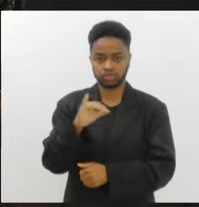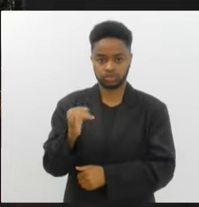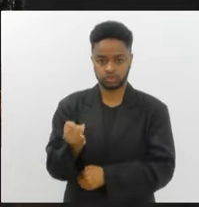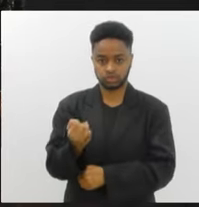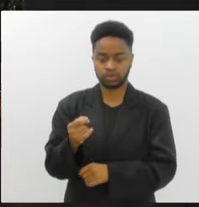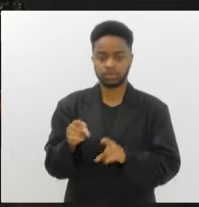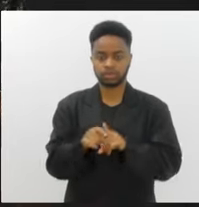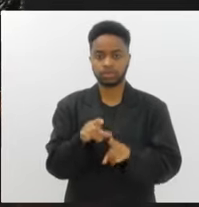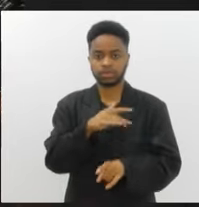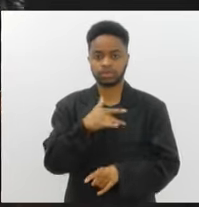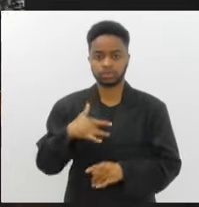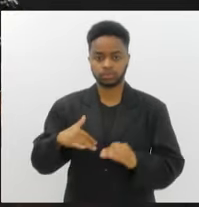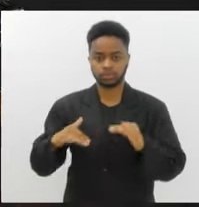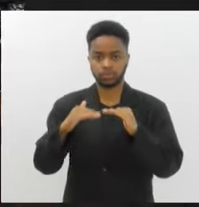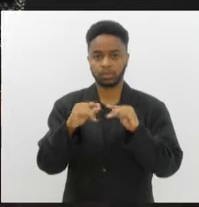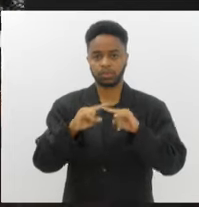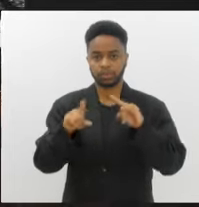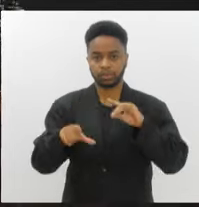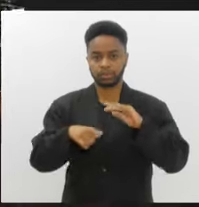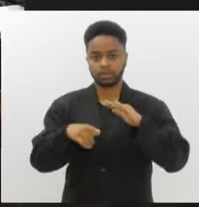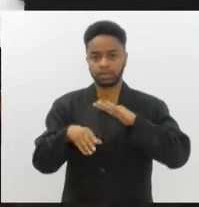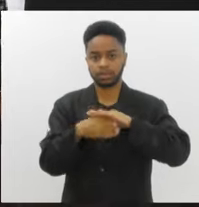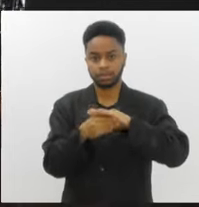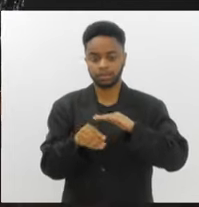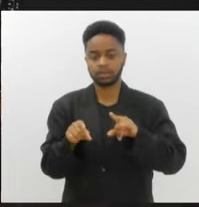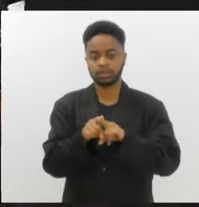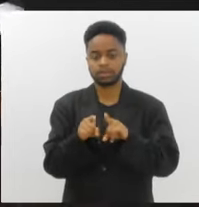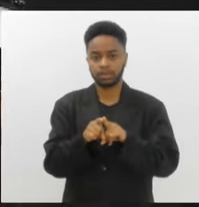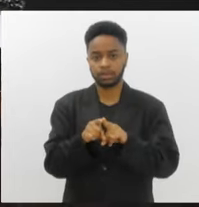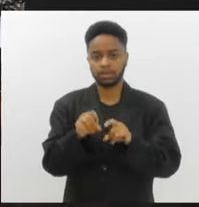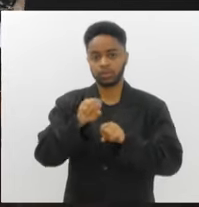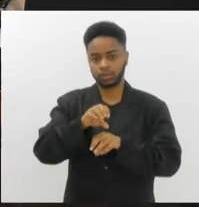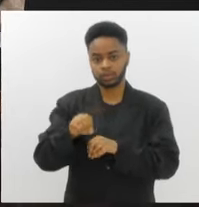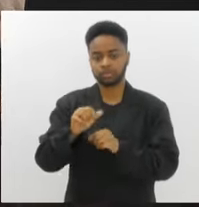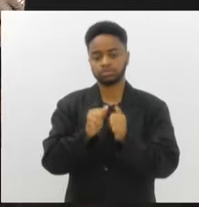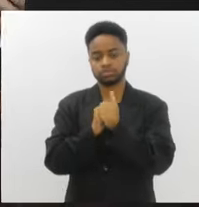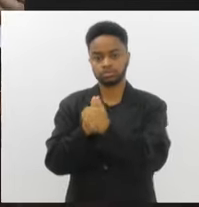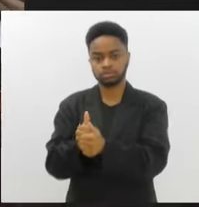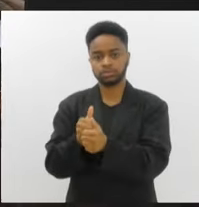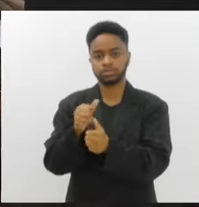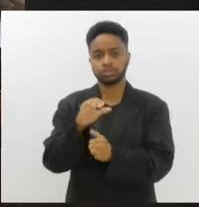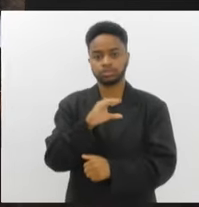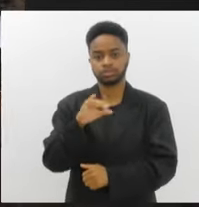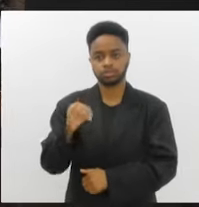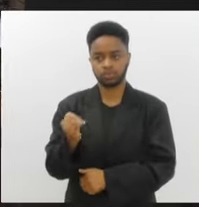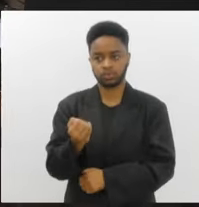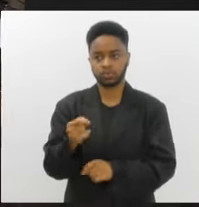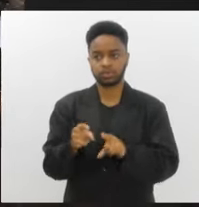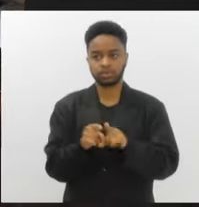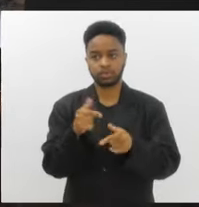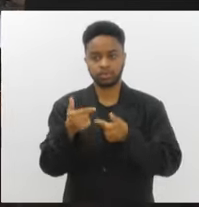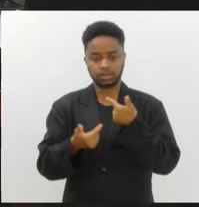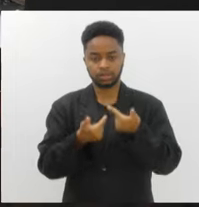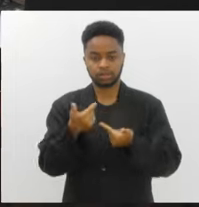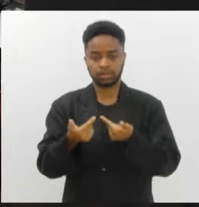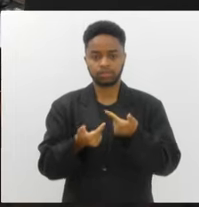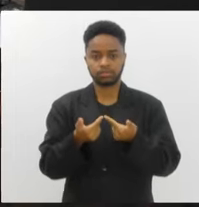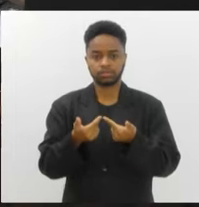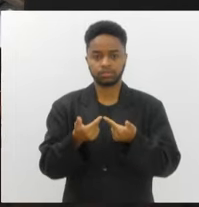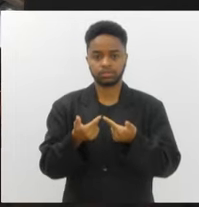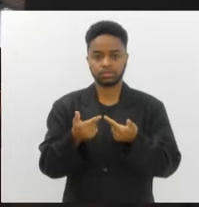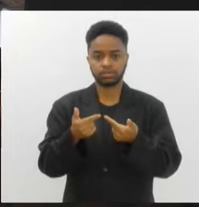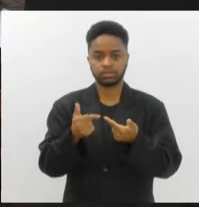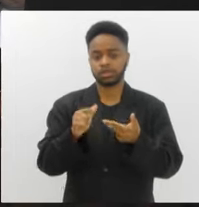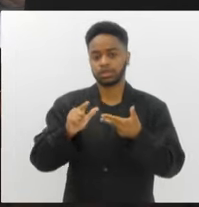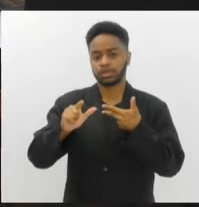de saúde favorável com emendas, de educação favorável com as emendas da CCJ, de trabalho,